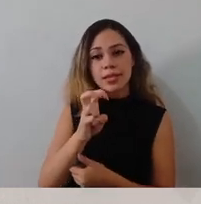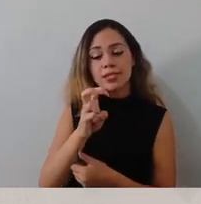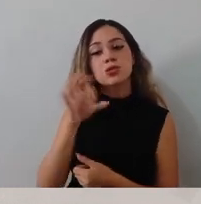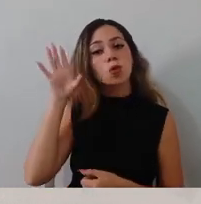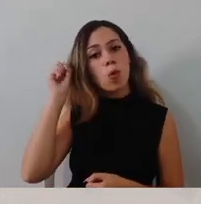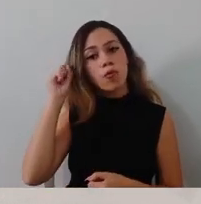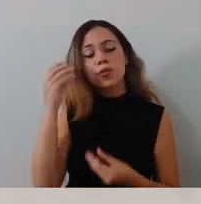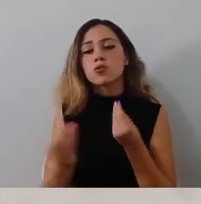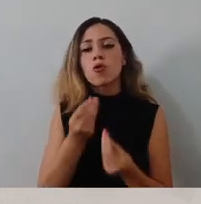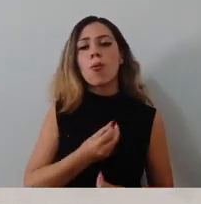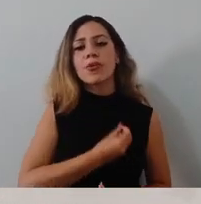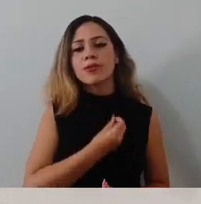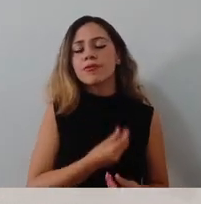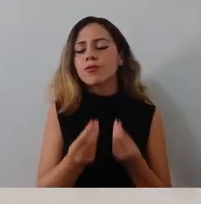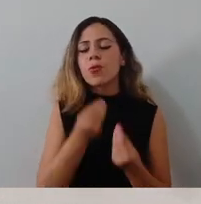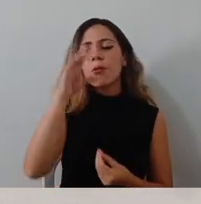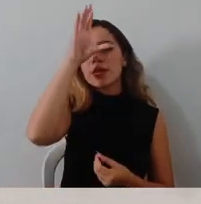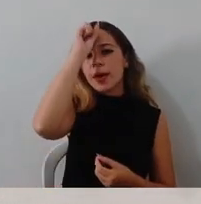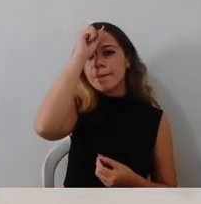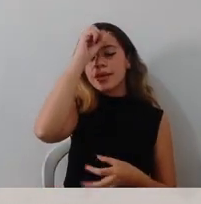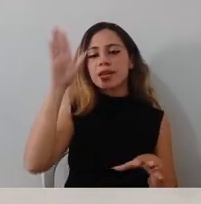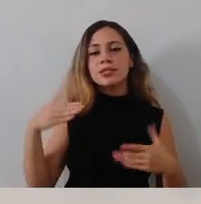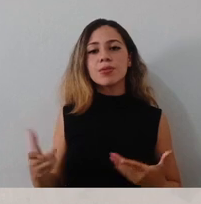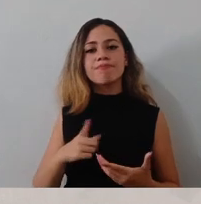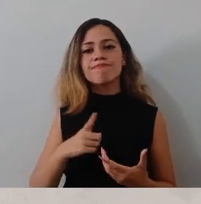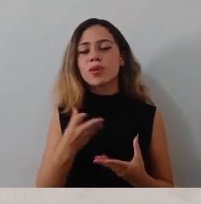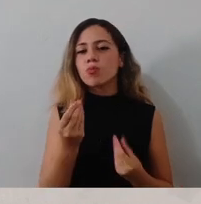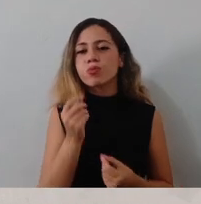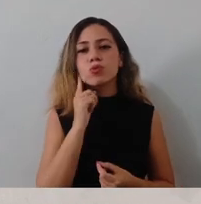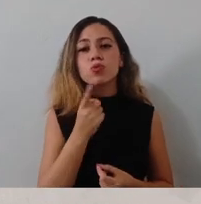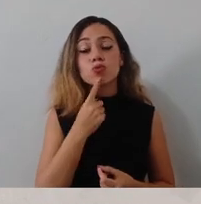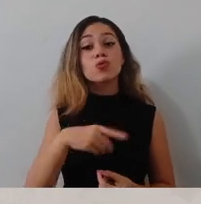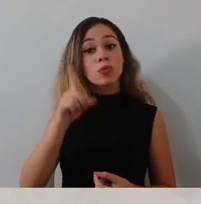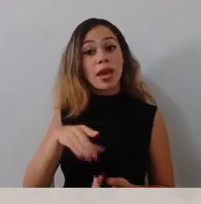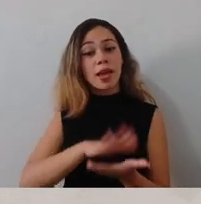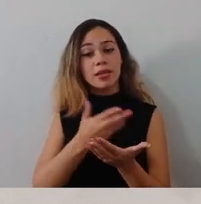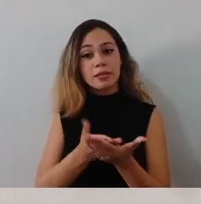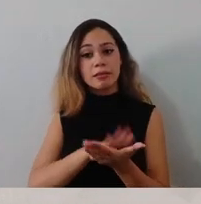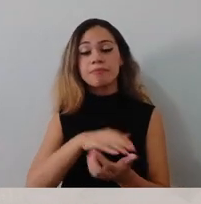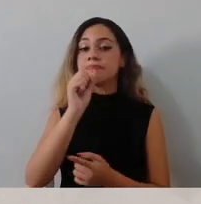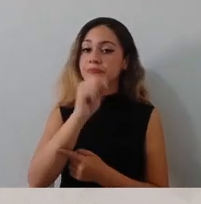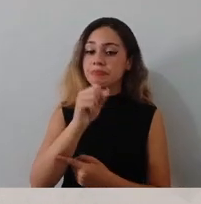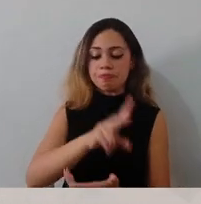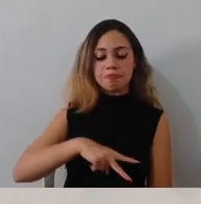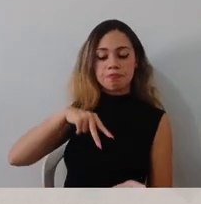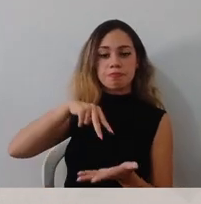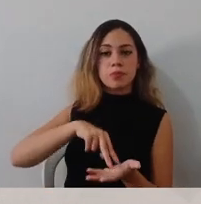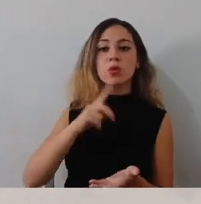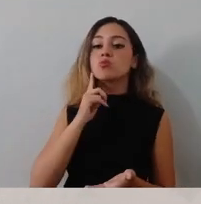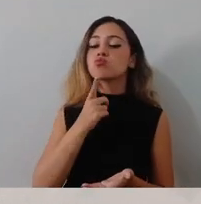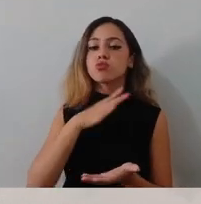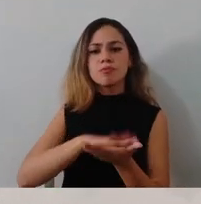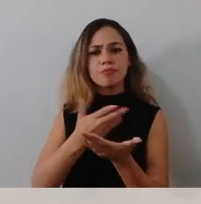para nós vivenciarmos como que se dá o aprendizado. Então, tem muitos surdos que são intérpretes. Tem surdos